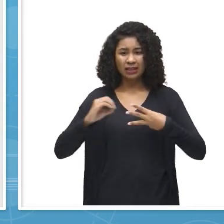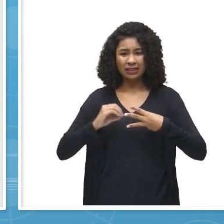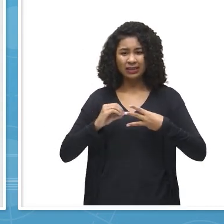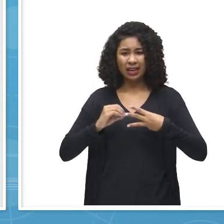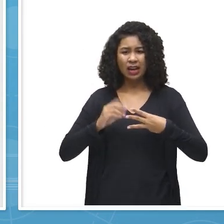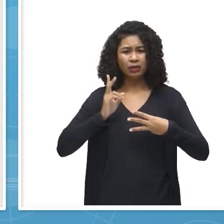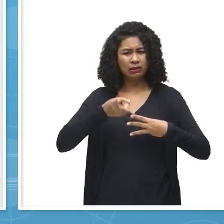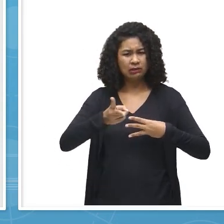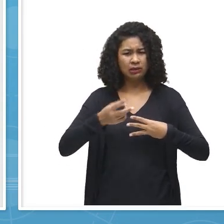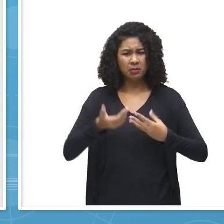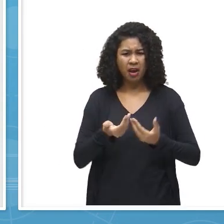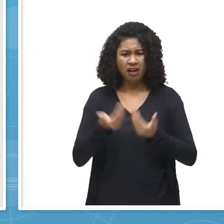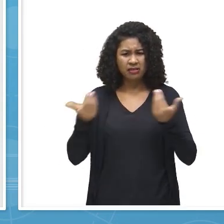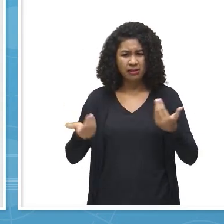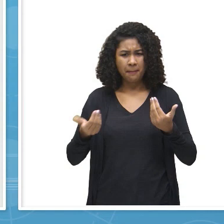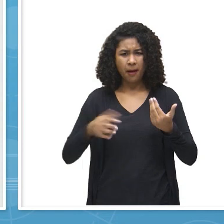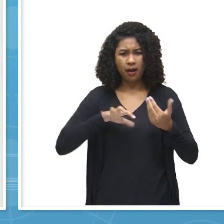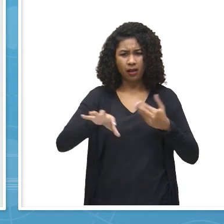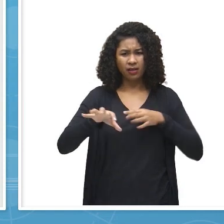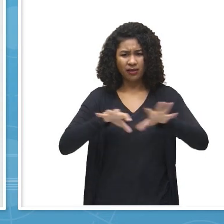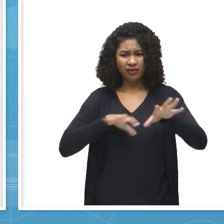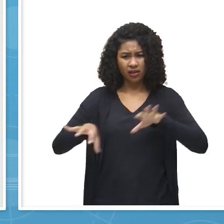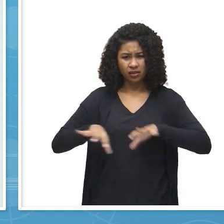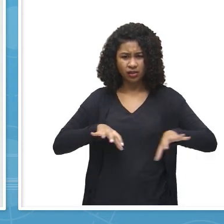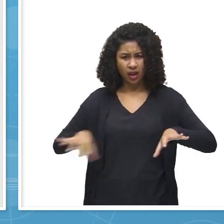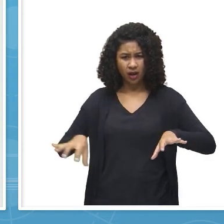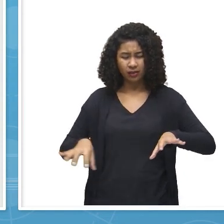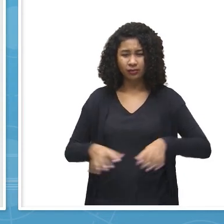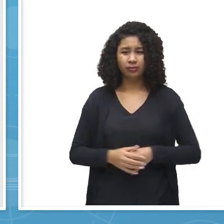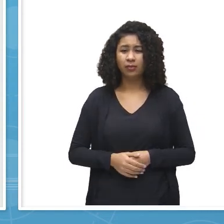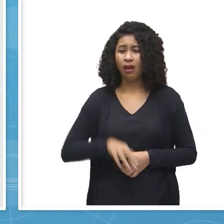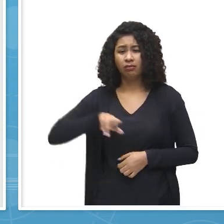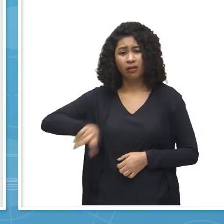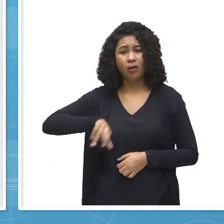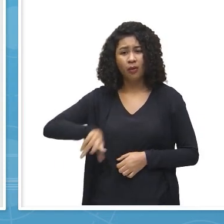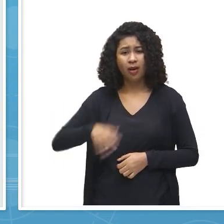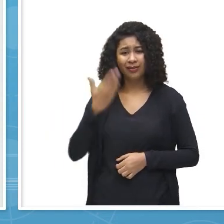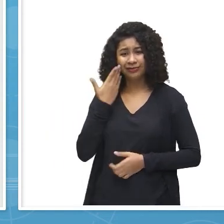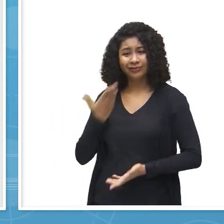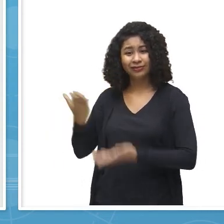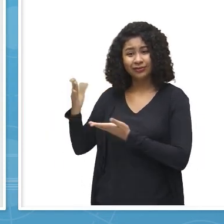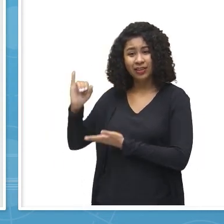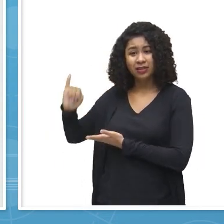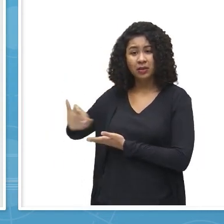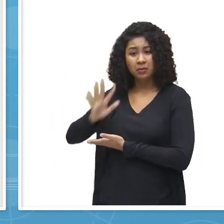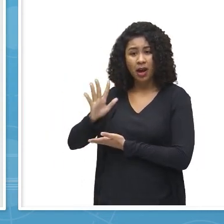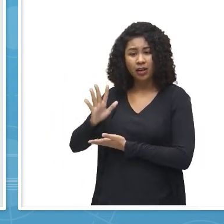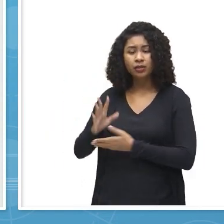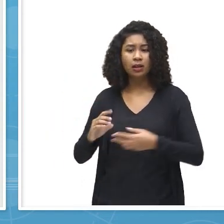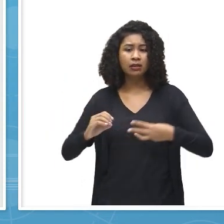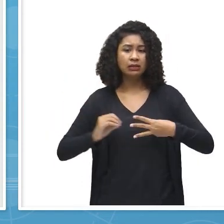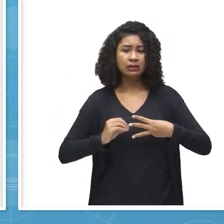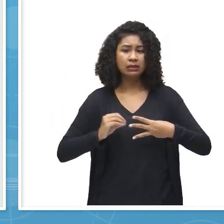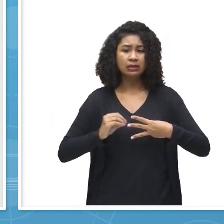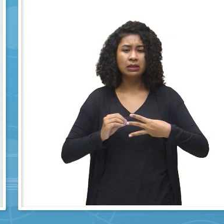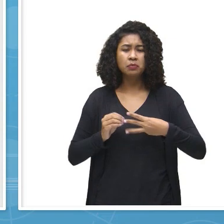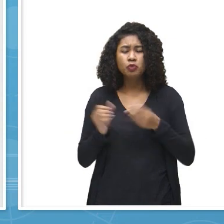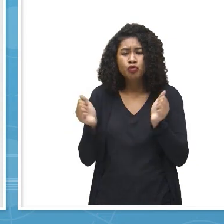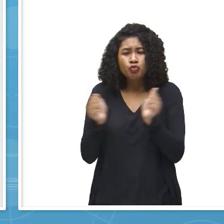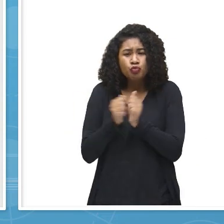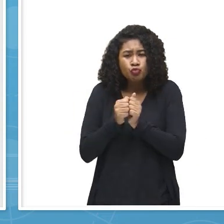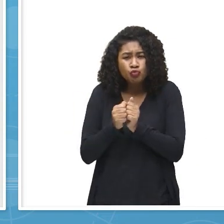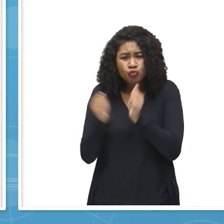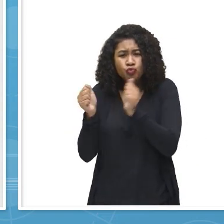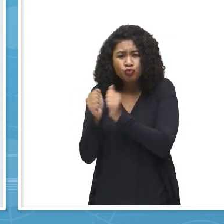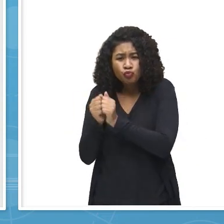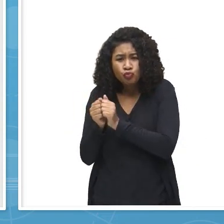não é verdade, como a gente pode ver aí na imagem, né? A gente vê que as células elas são bem unidas, elas são bem juntinhas, mesmo que